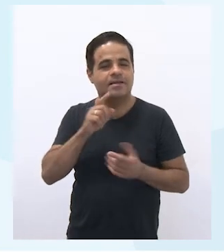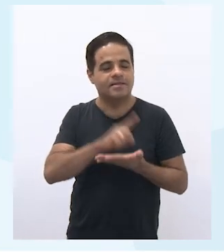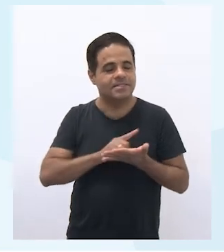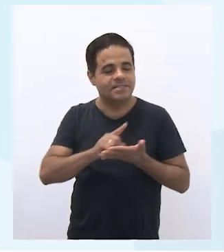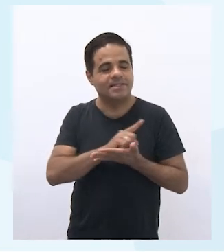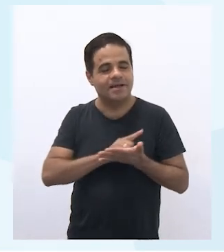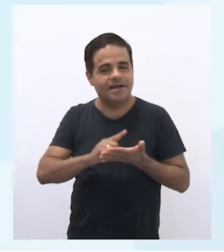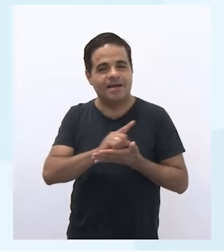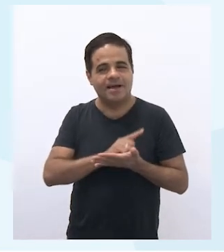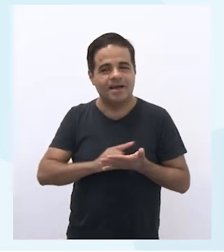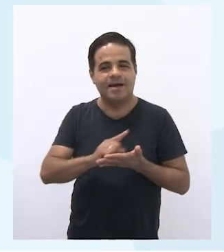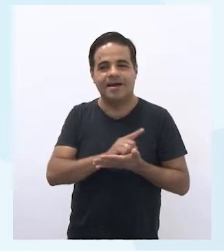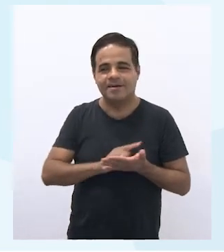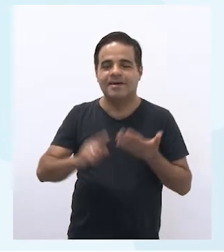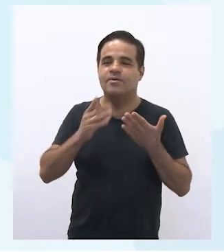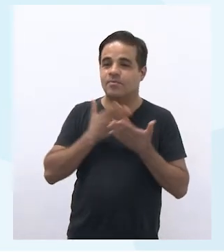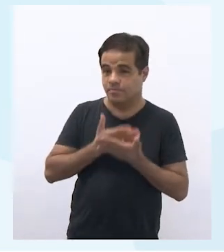lá no Google